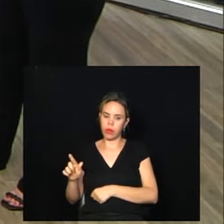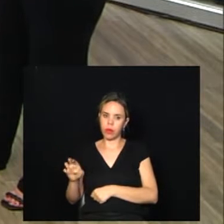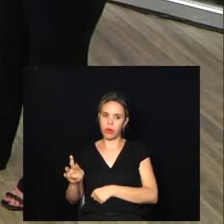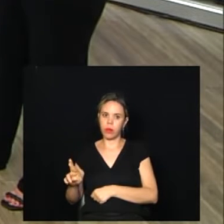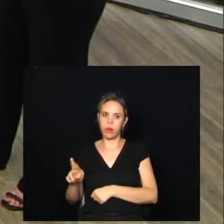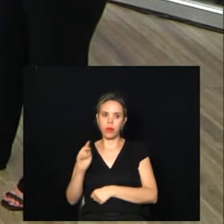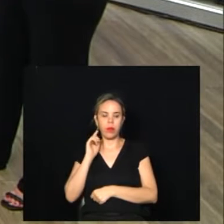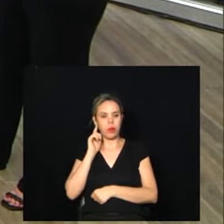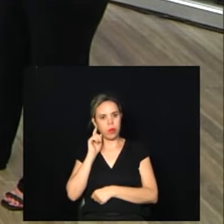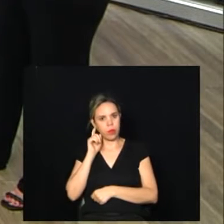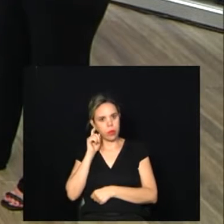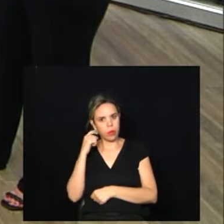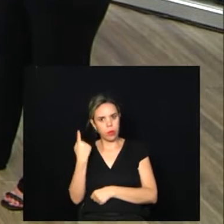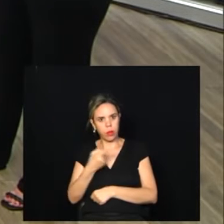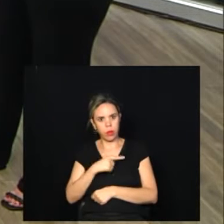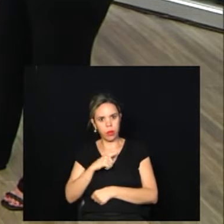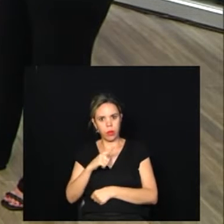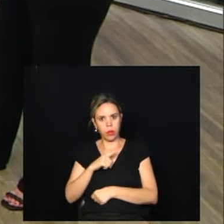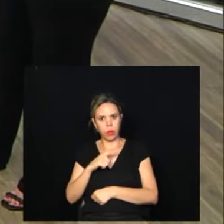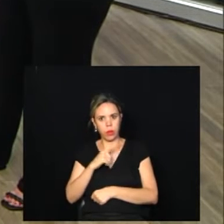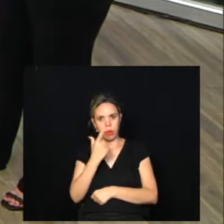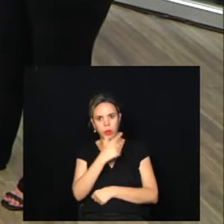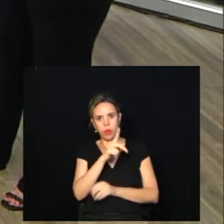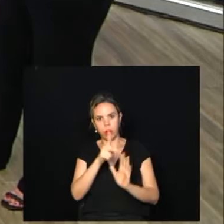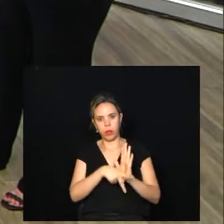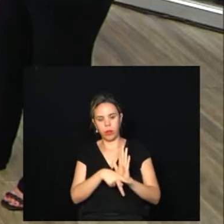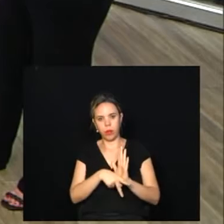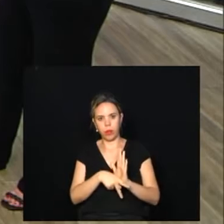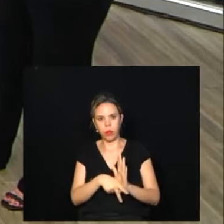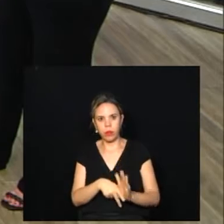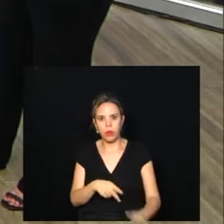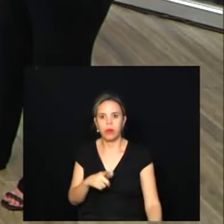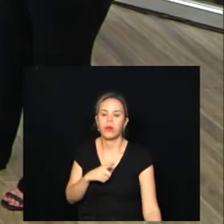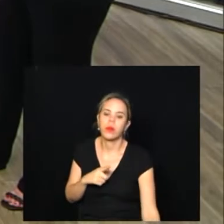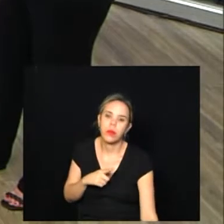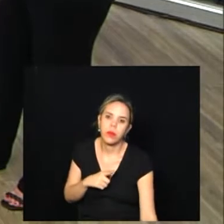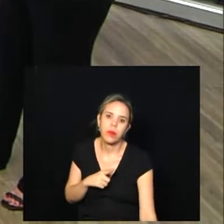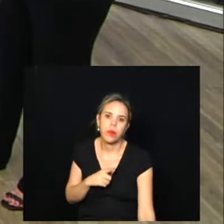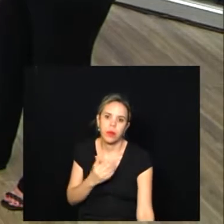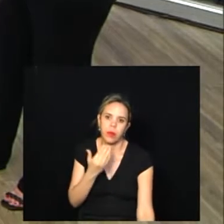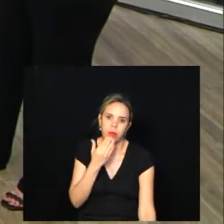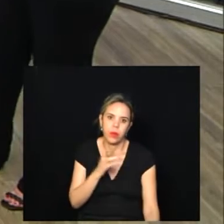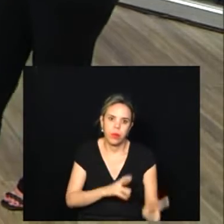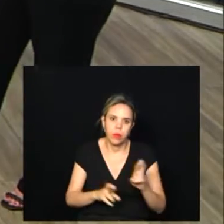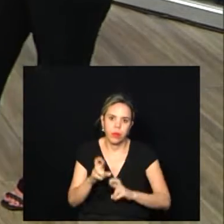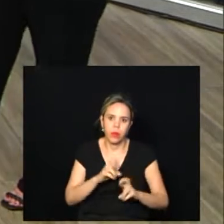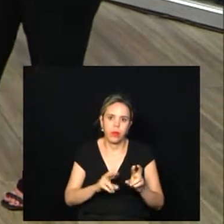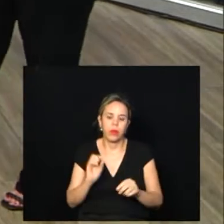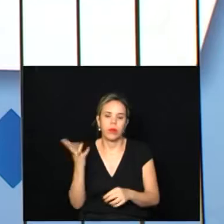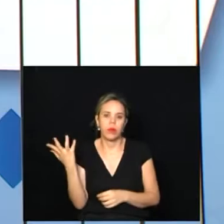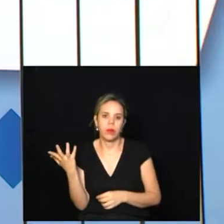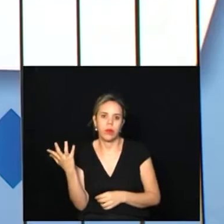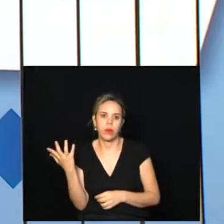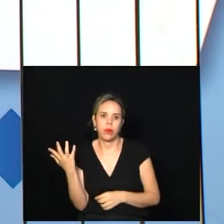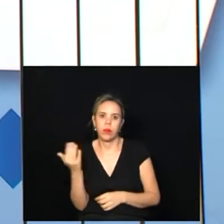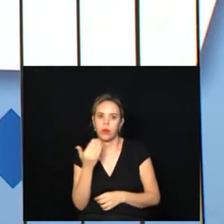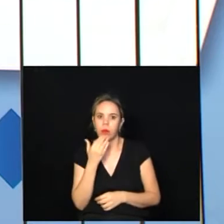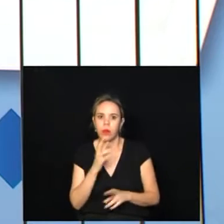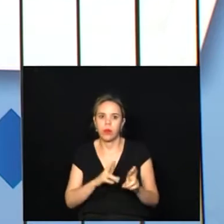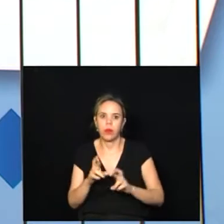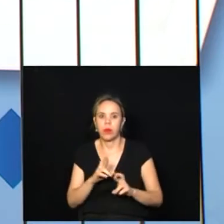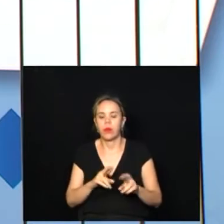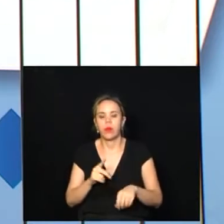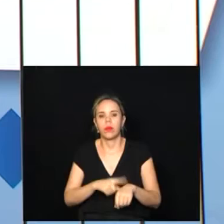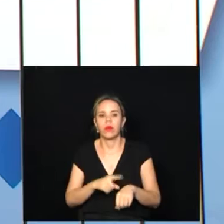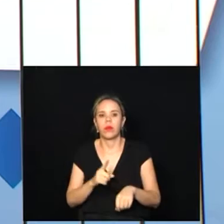campinas.sp.leg.br. E nós tivemos ainda outros projetos, Gabriel, que também tiveram pedido de vistas. O que acontece com o pedido de vistas? É